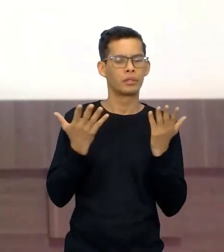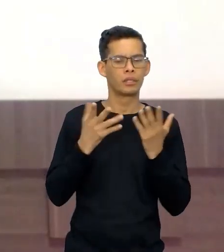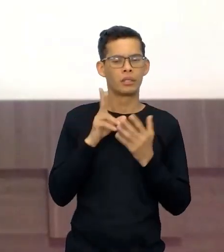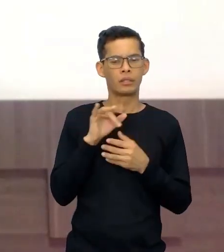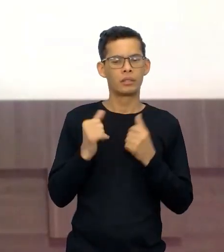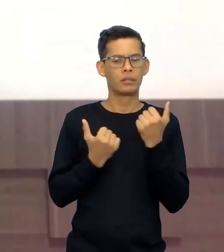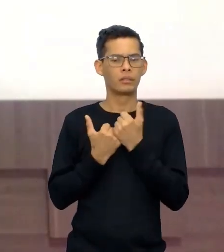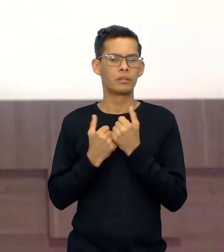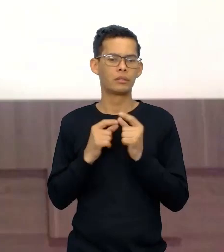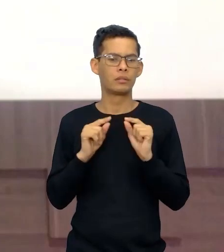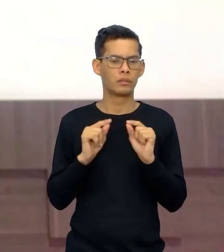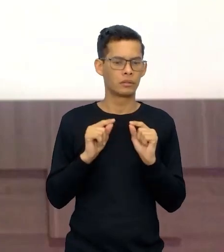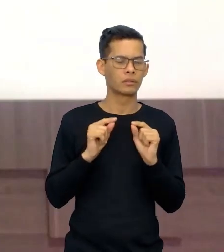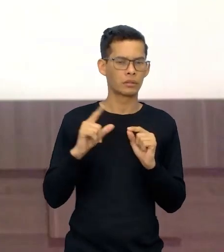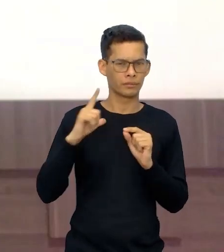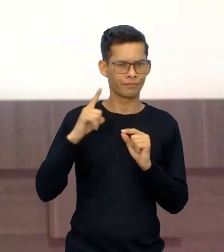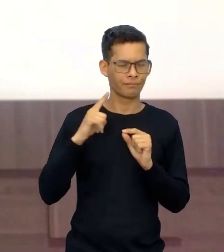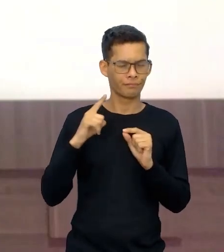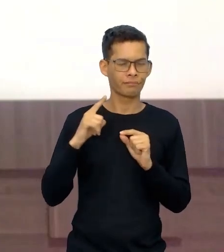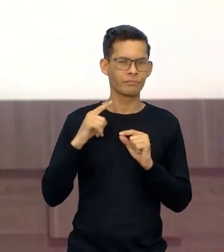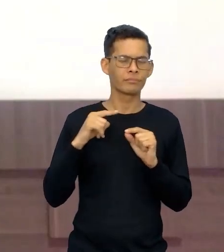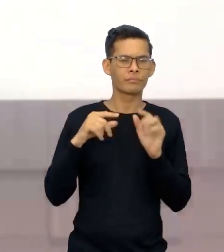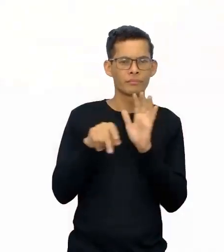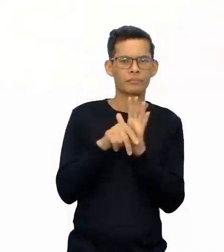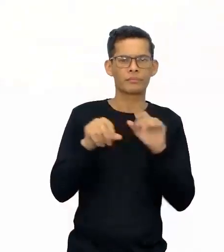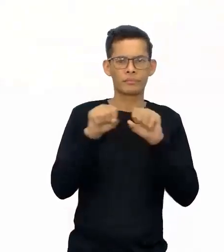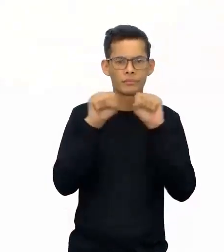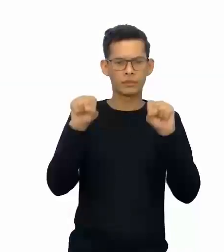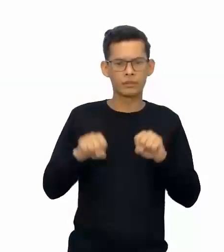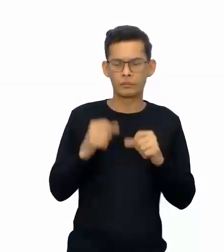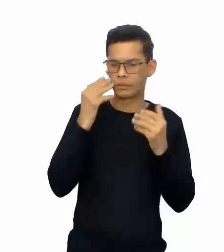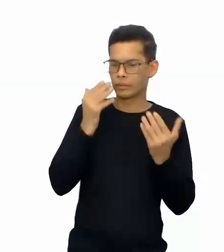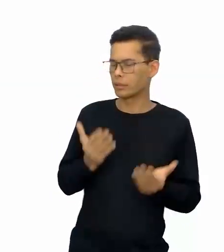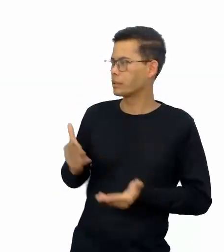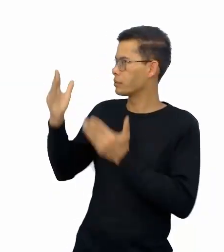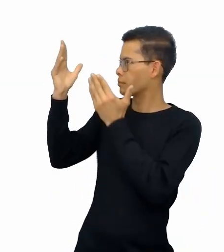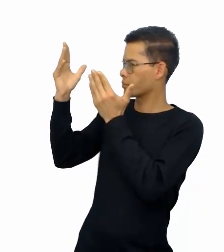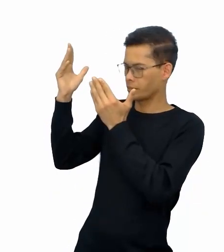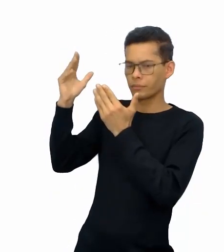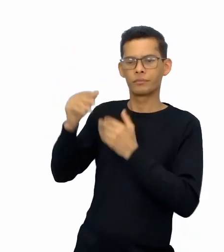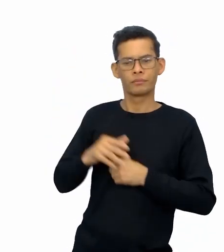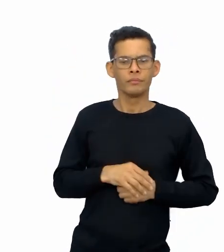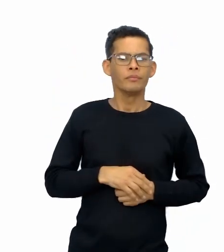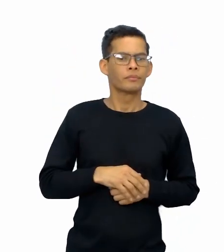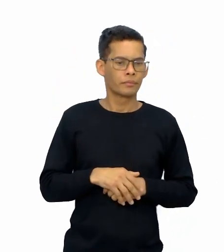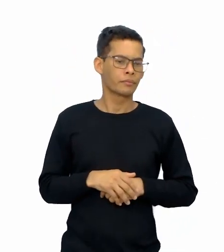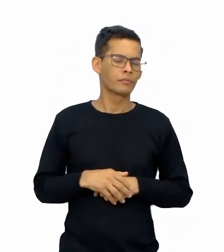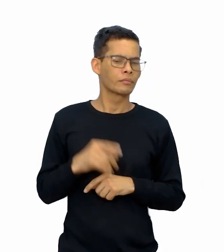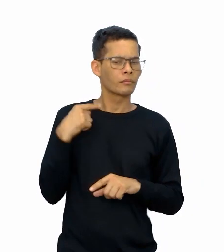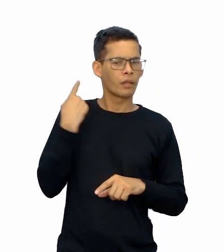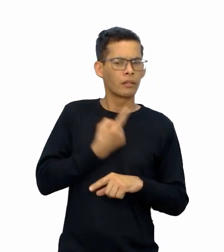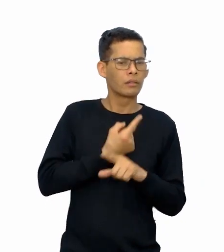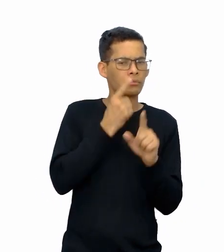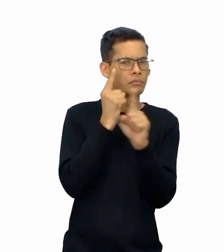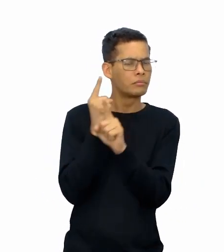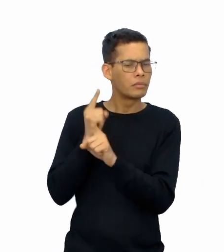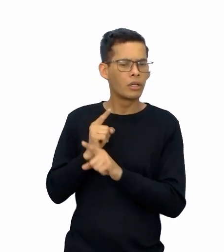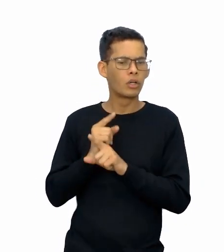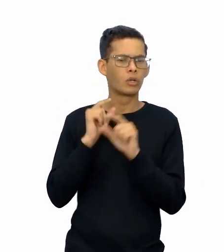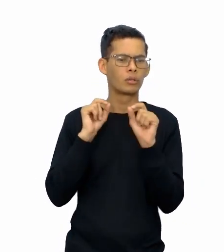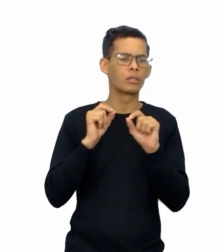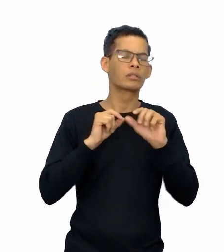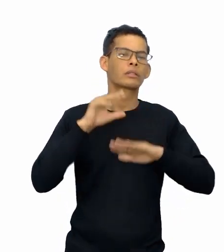slide nós trouxemos uma sistematização, né, desse experimento, e aí nós identificamos, né, que dependendo